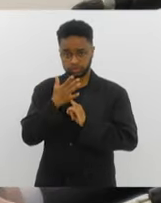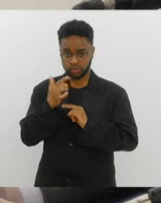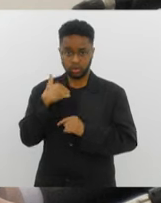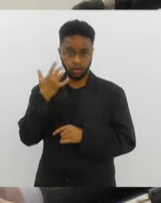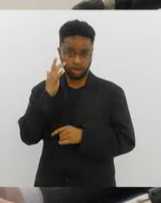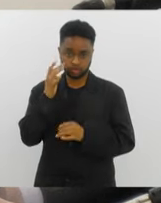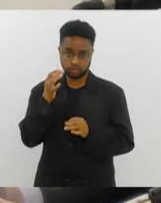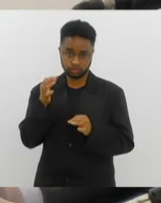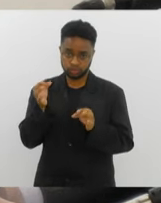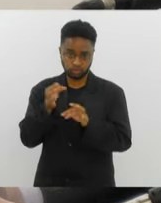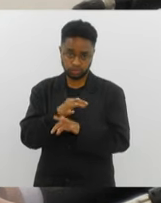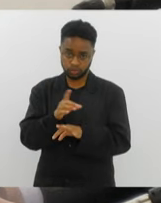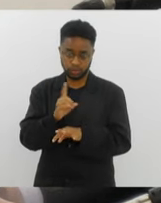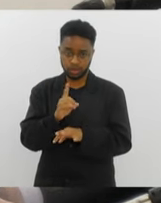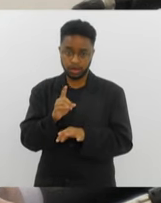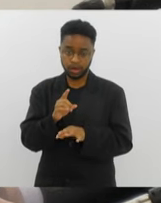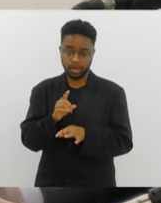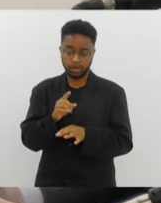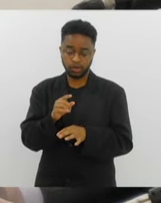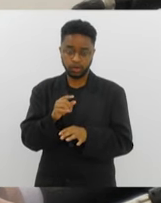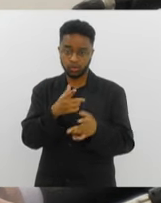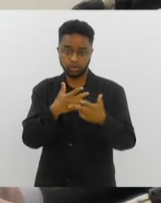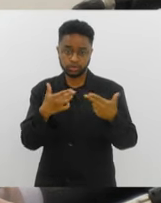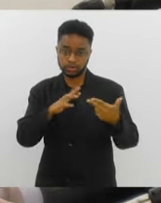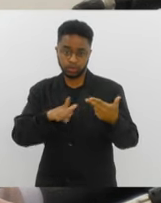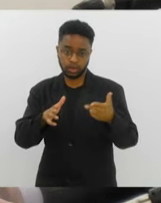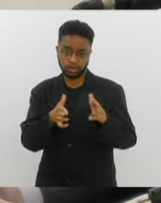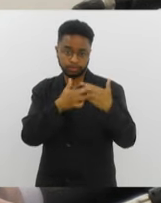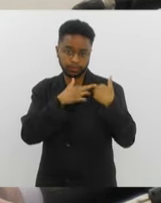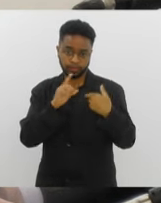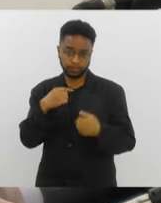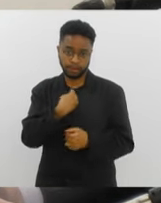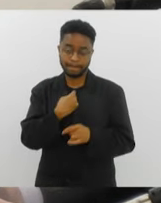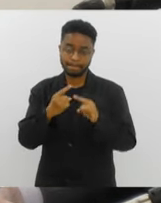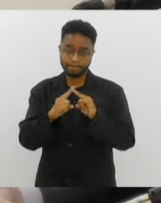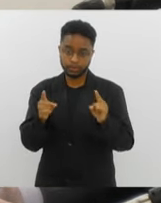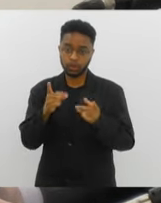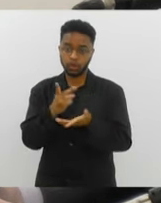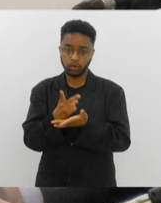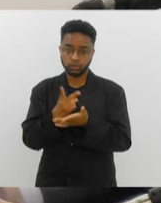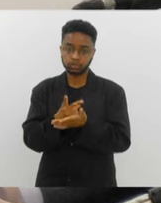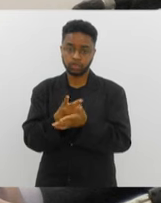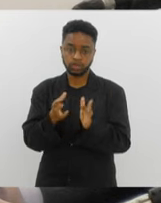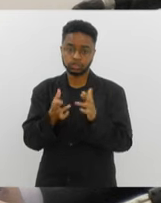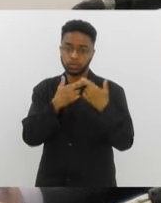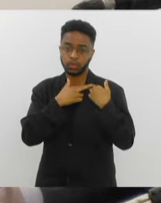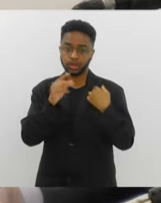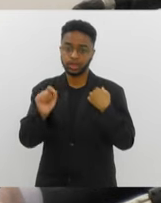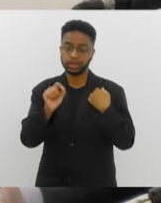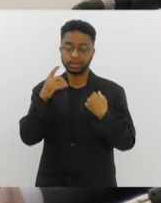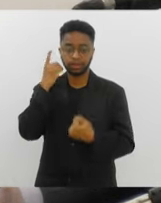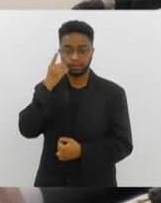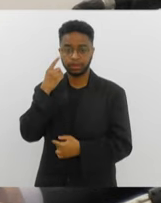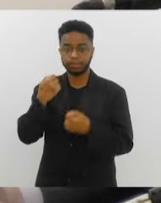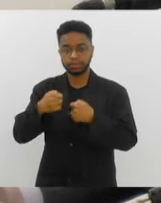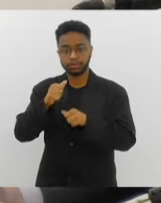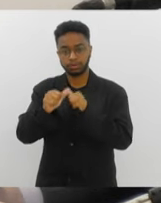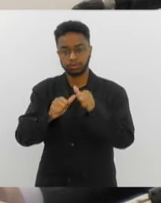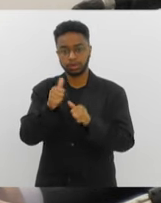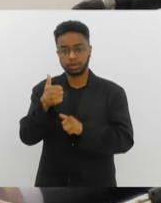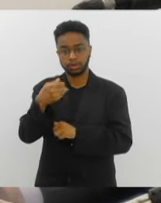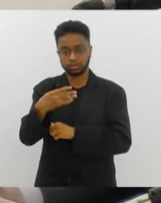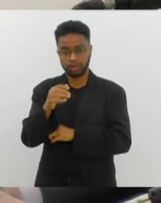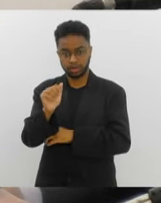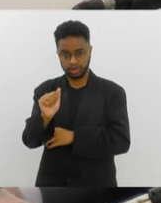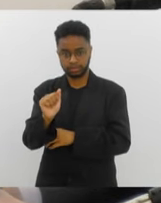o vício de iniciativa, porque o projeto vai para o Conselho, mas a iniciativa continua sendo do deputado. A gente tem que alterar o 14A. Sim, querido, mas